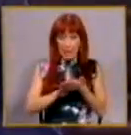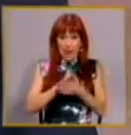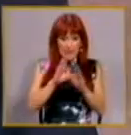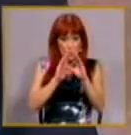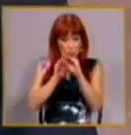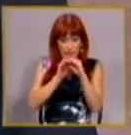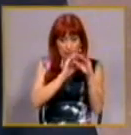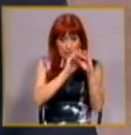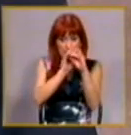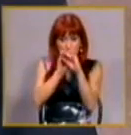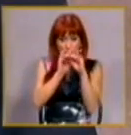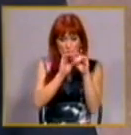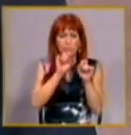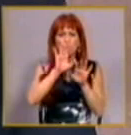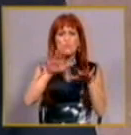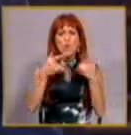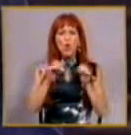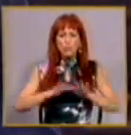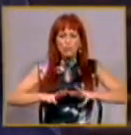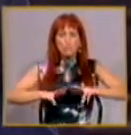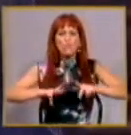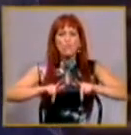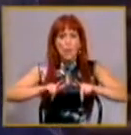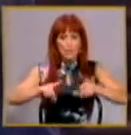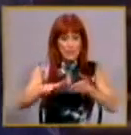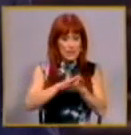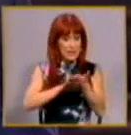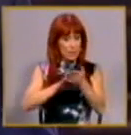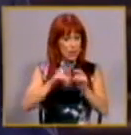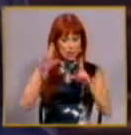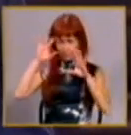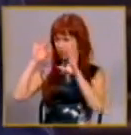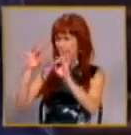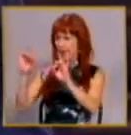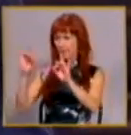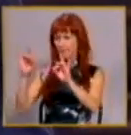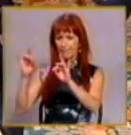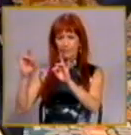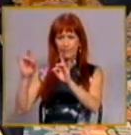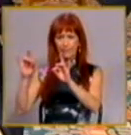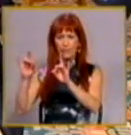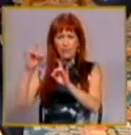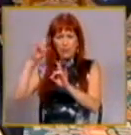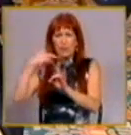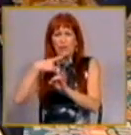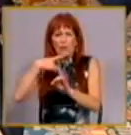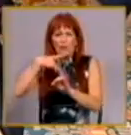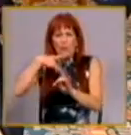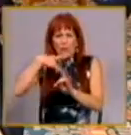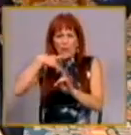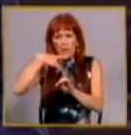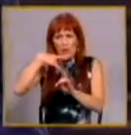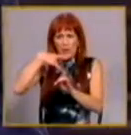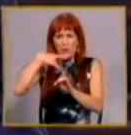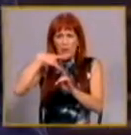diálogo é possível progredir. Nesta base radical, de ultra, que é quase uma